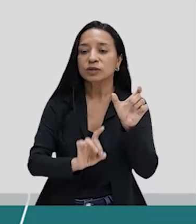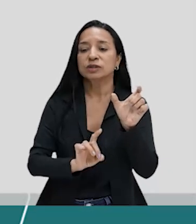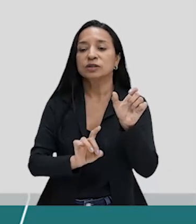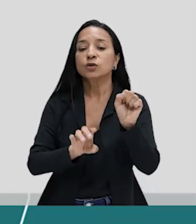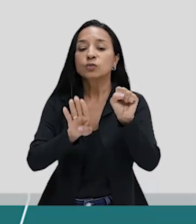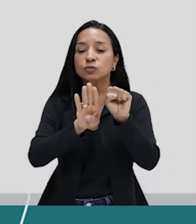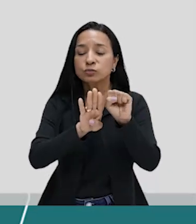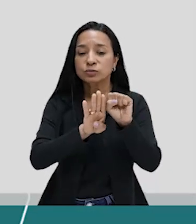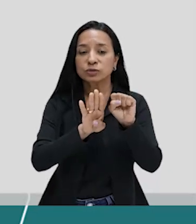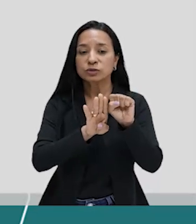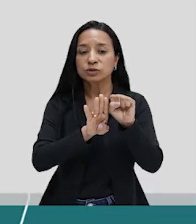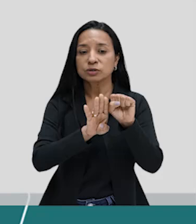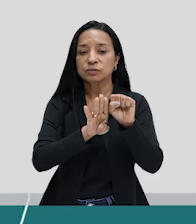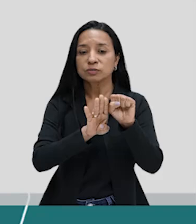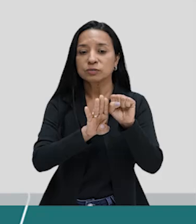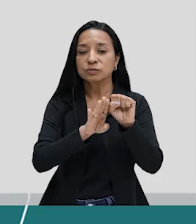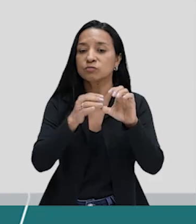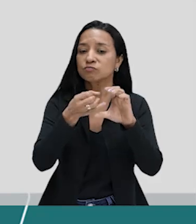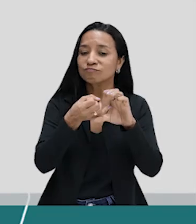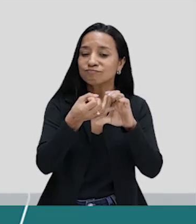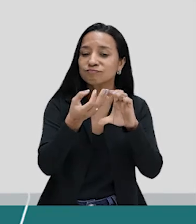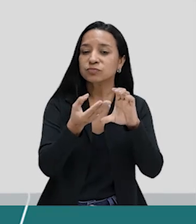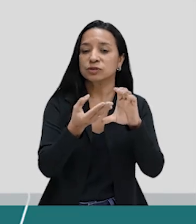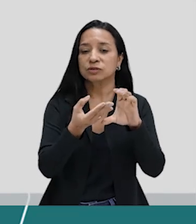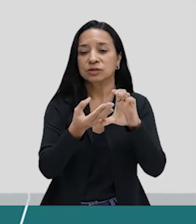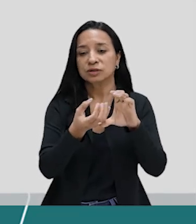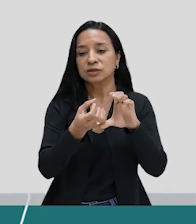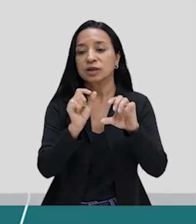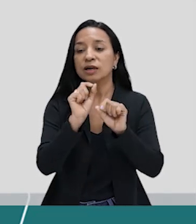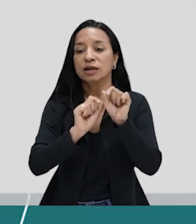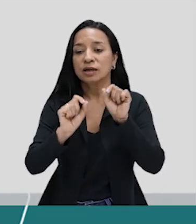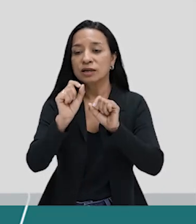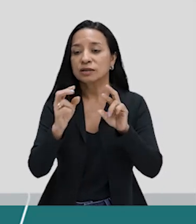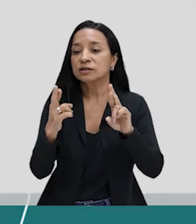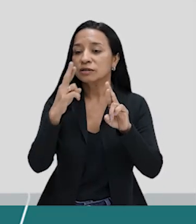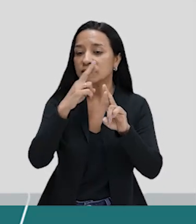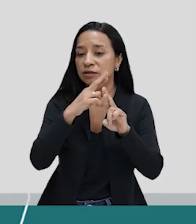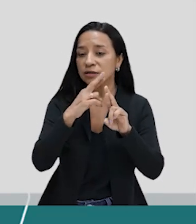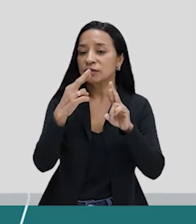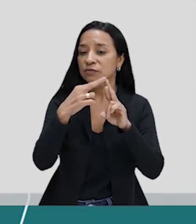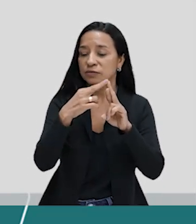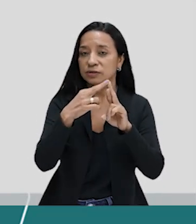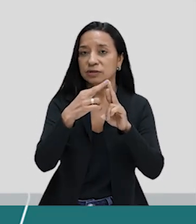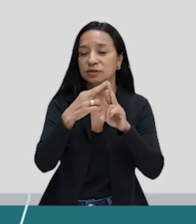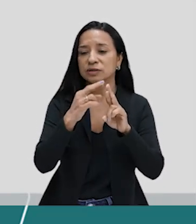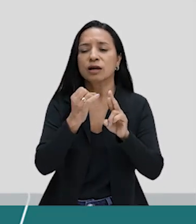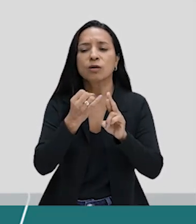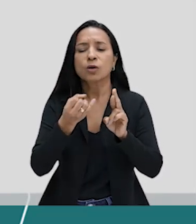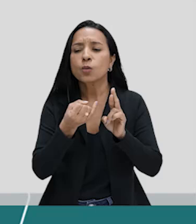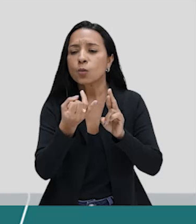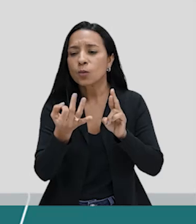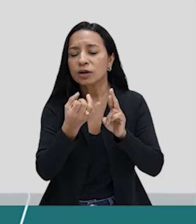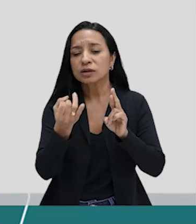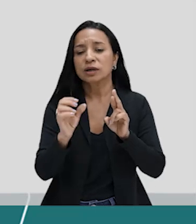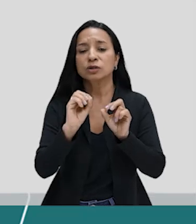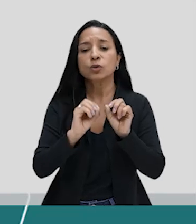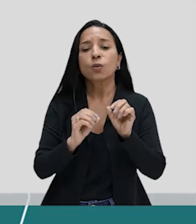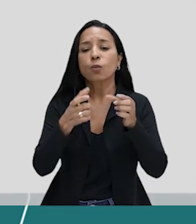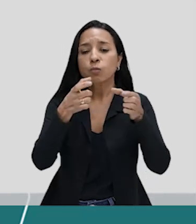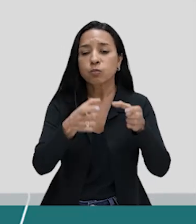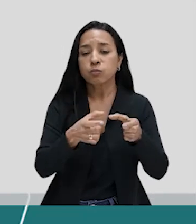os substantivos por meio de características, sejam elas referentes à qualidade ou ao estado do